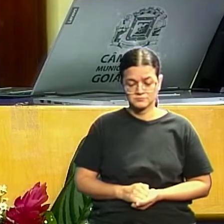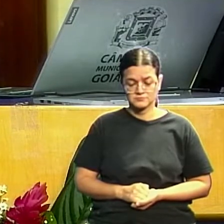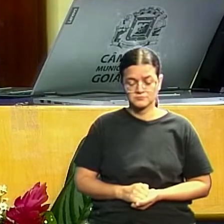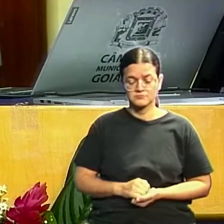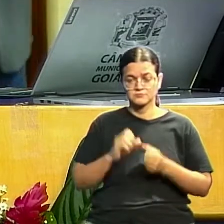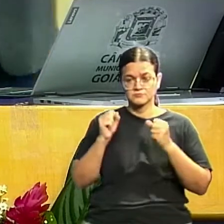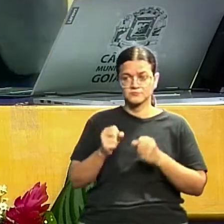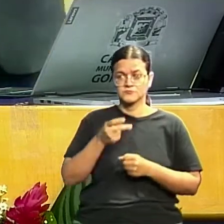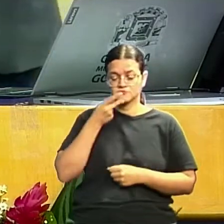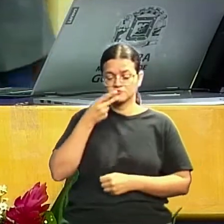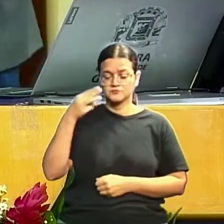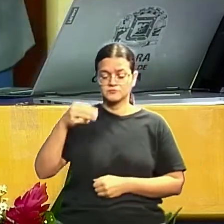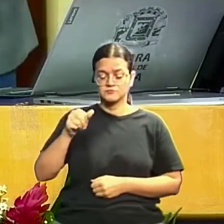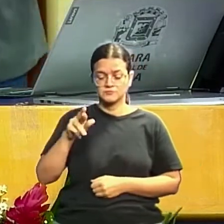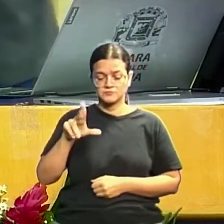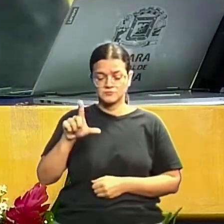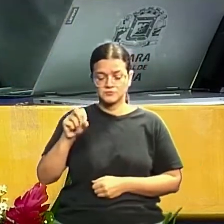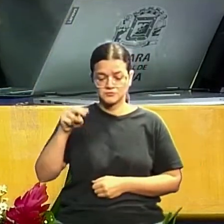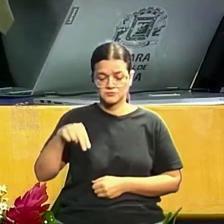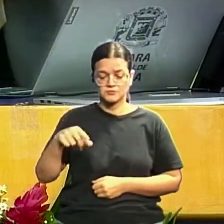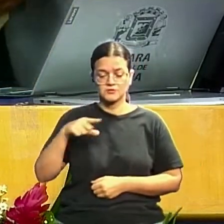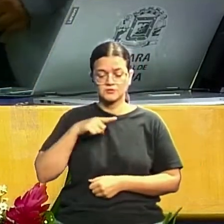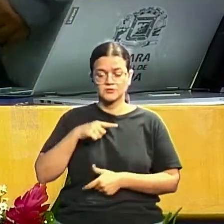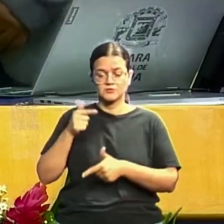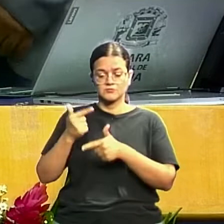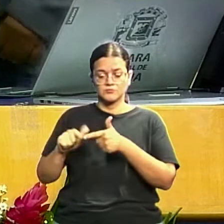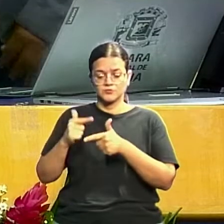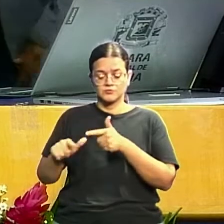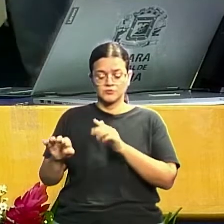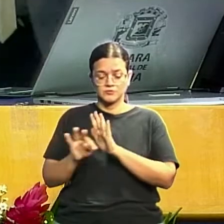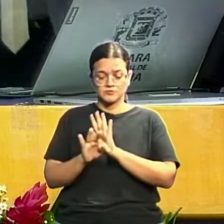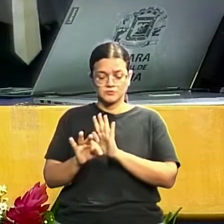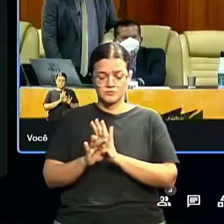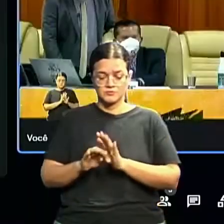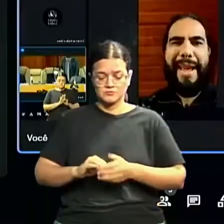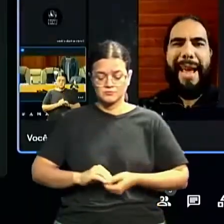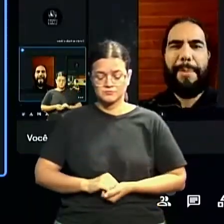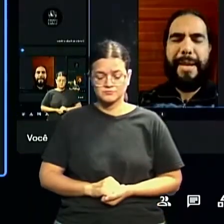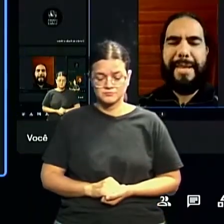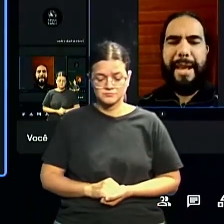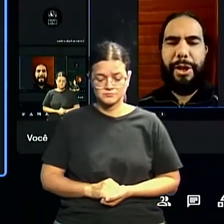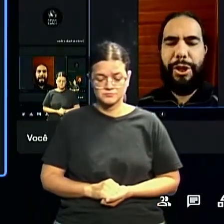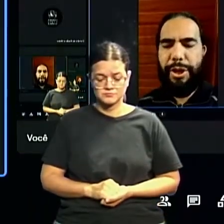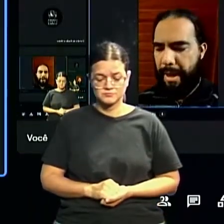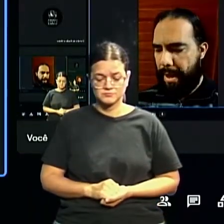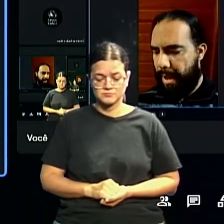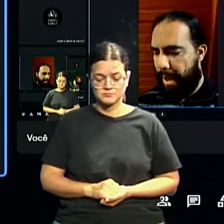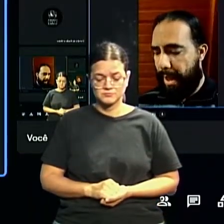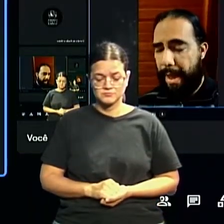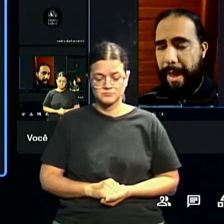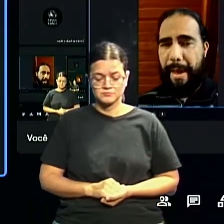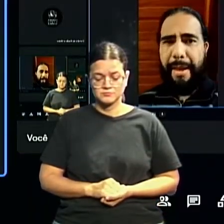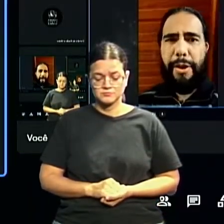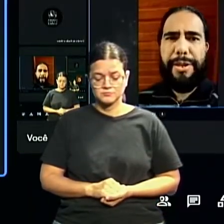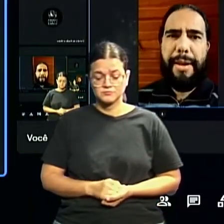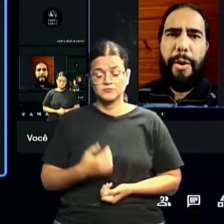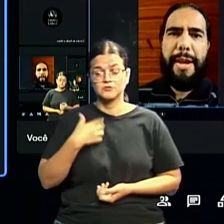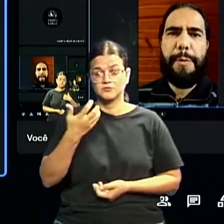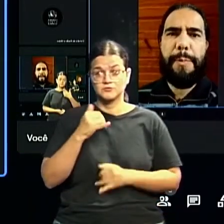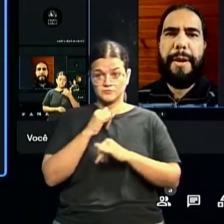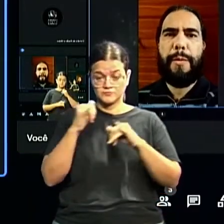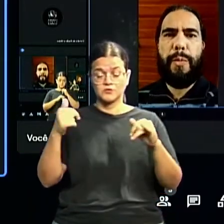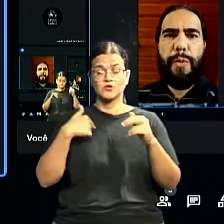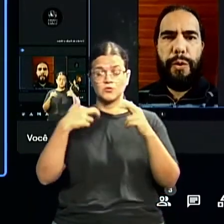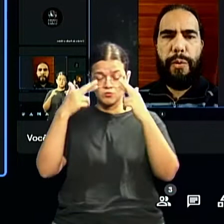Com a palavra, o vereador Marlon, acho que houve um problema técnico. Obrigado, presidente. Quero dizer